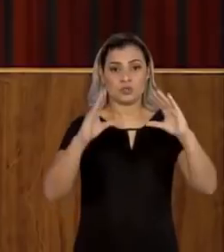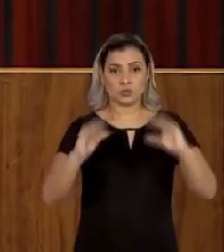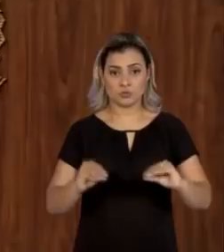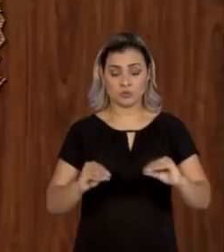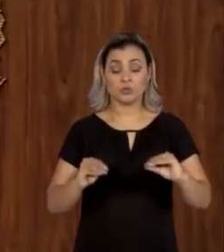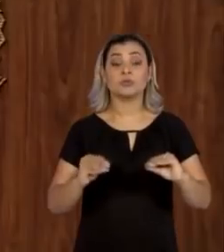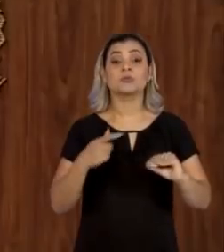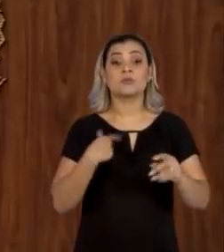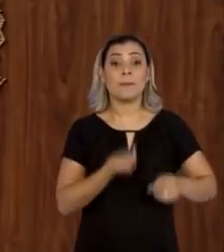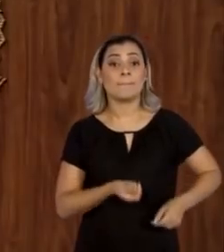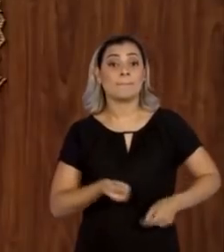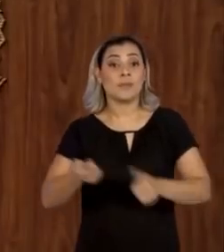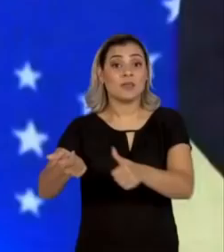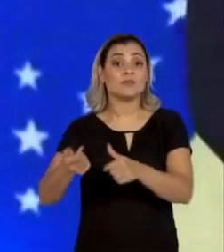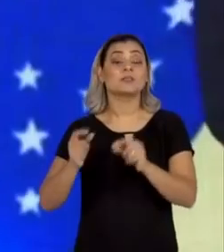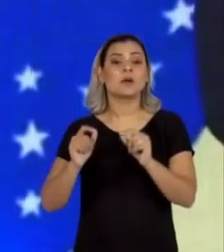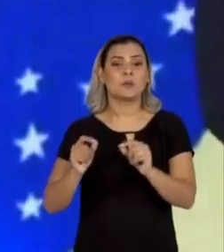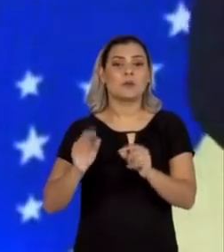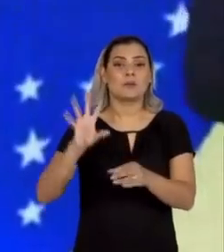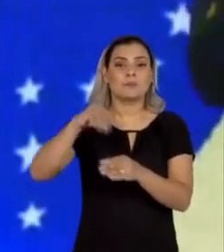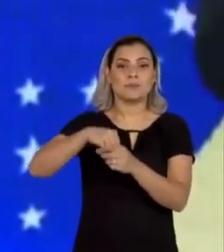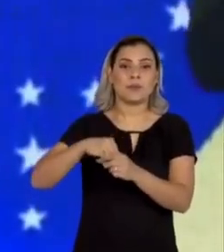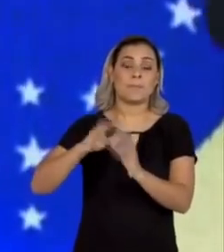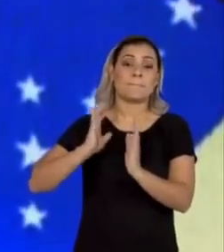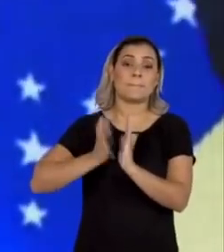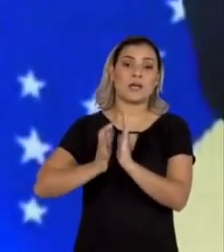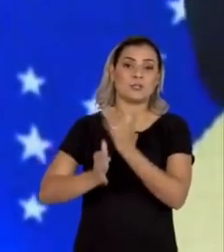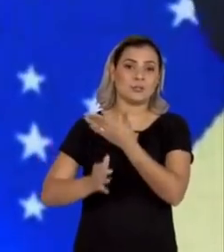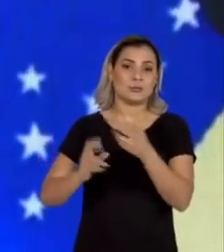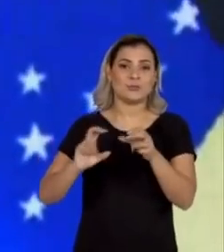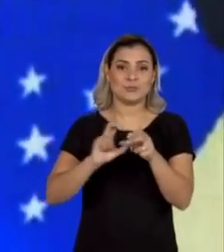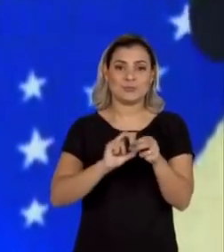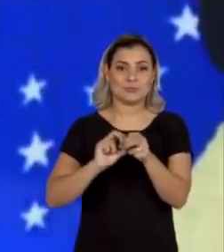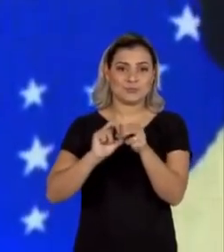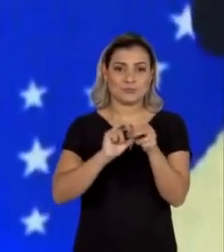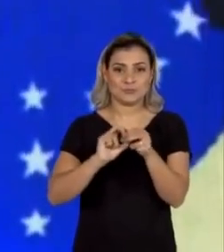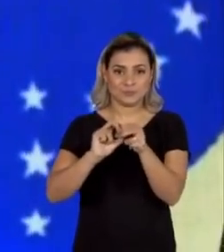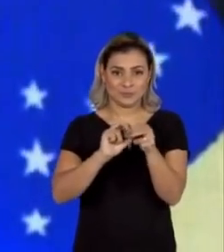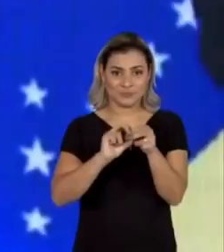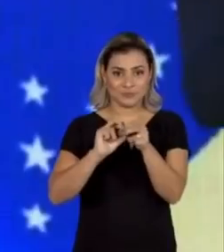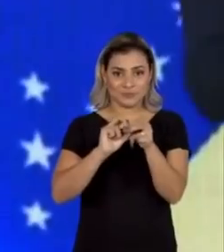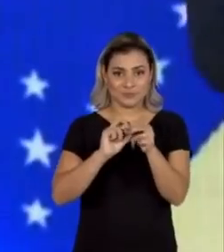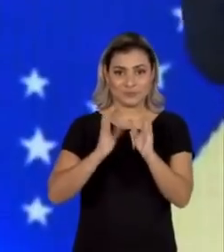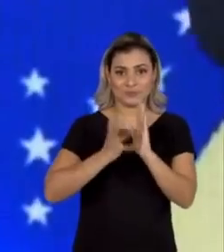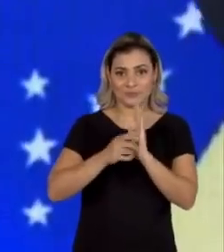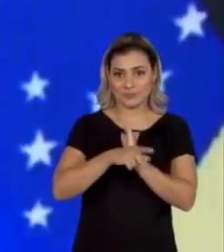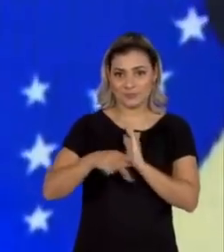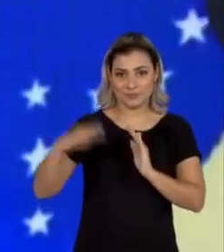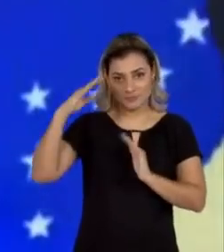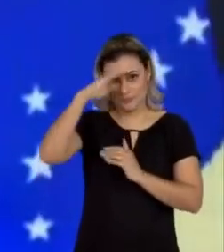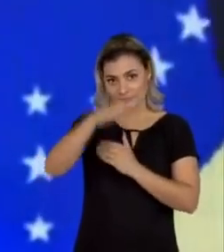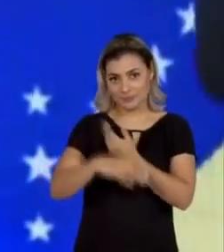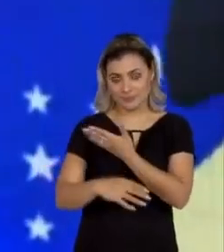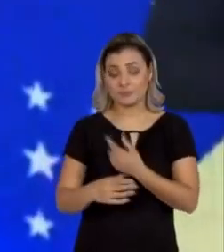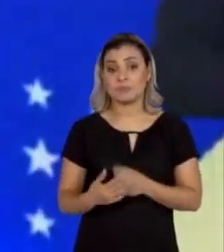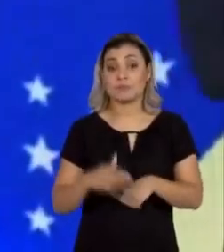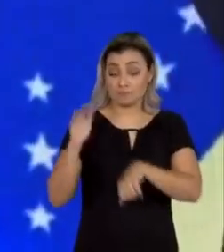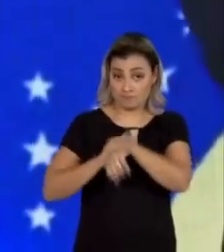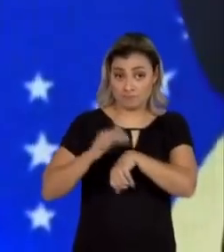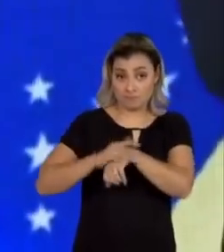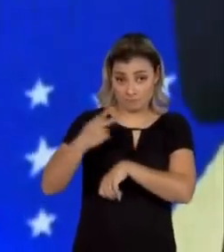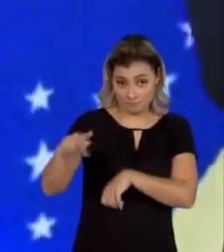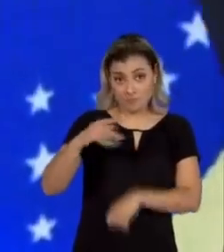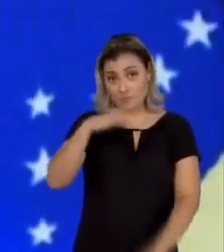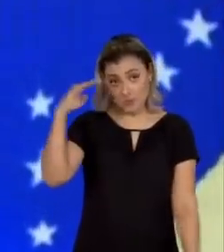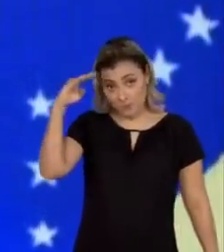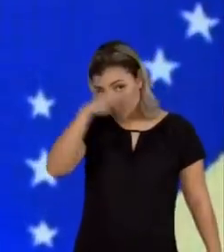poderá beneficiar o novo partido criado pelo presidente Jair Bolsonaro, o Aliança pelo Brasil. Segundo o próprio presidente, só